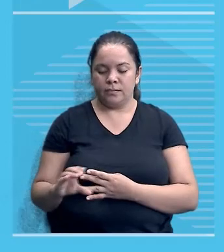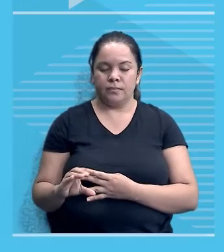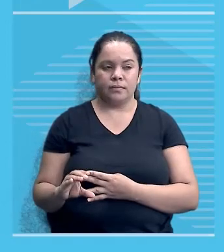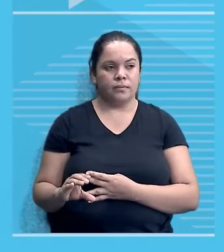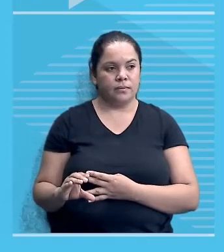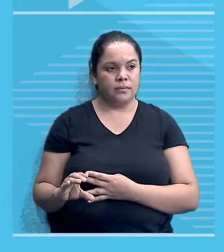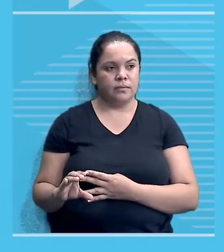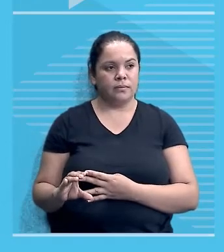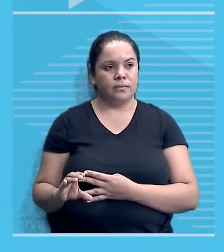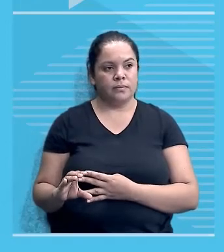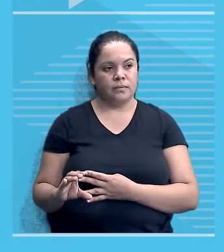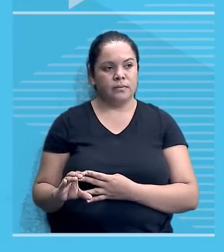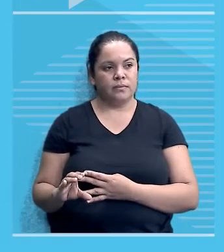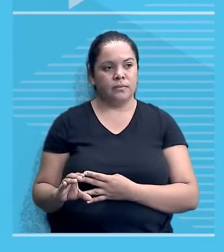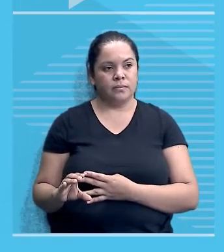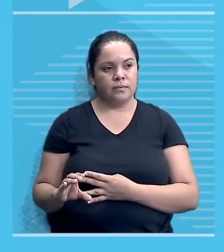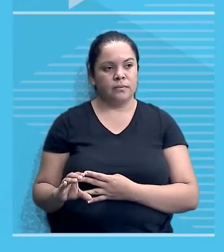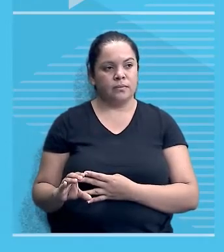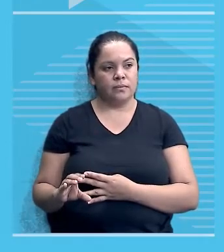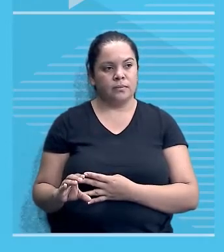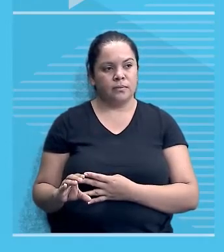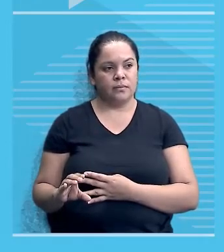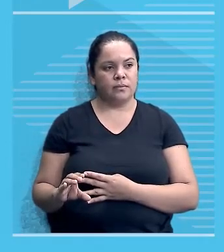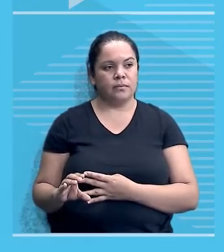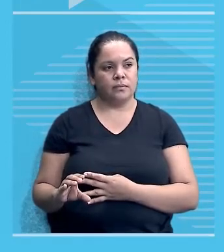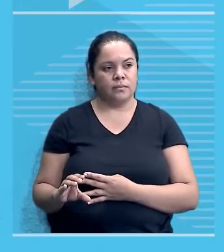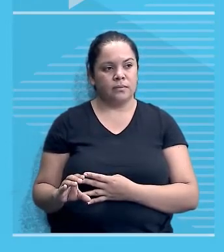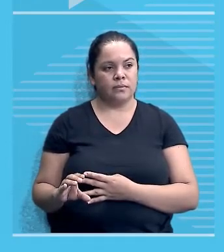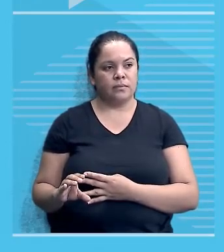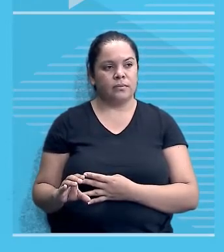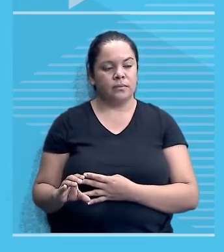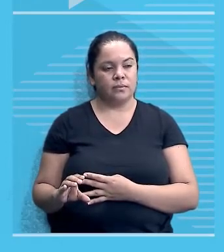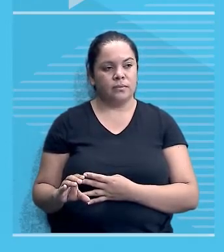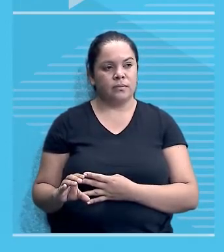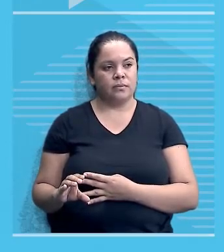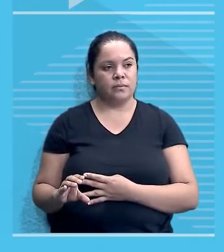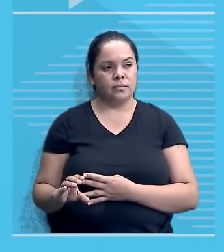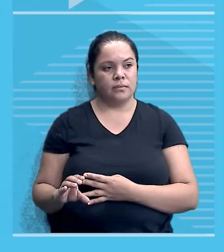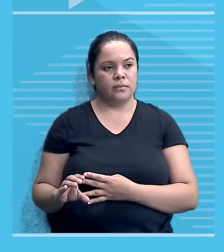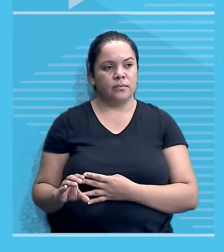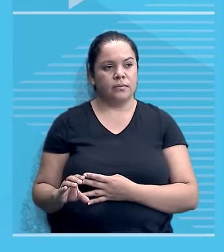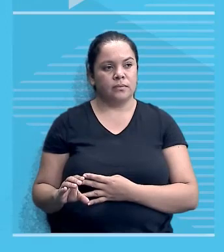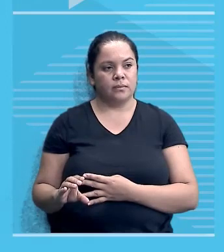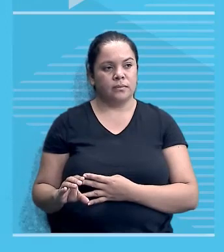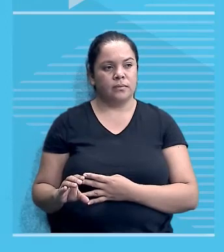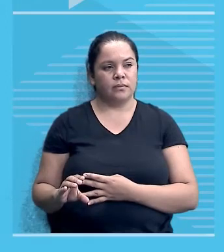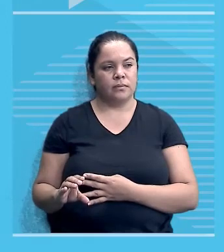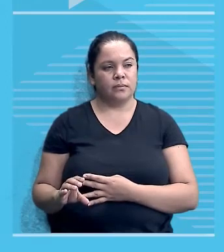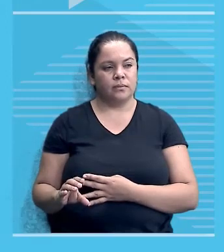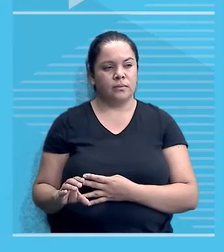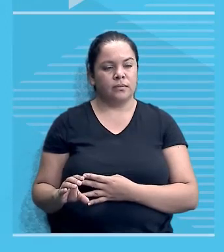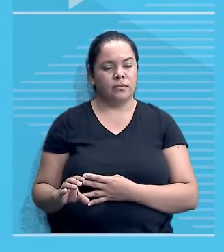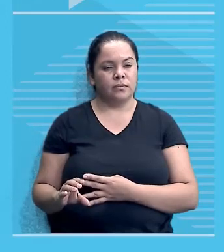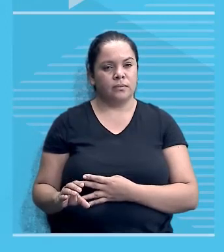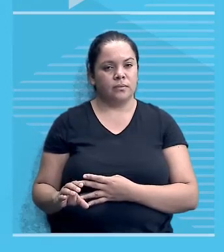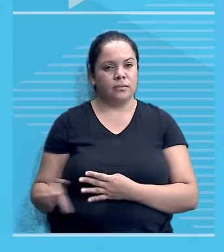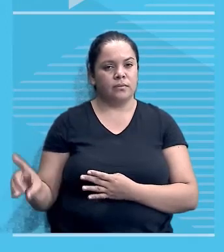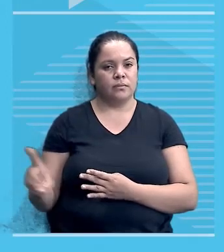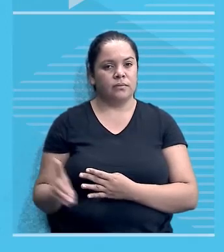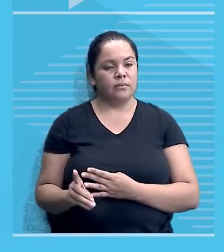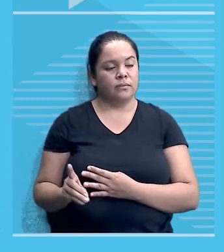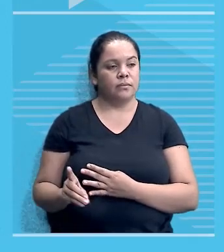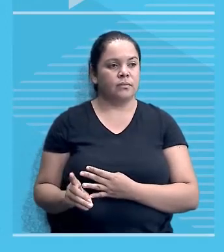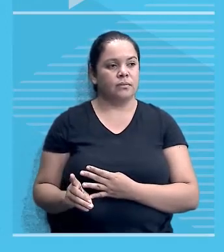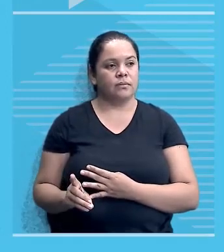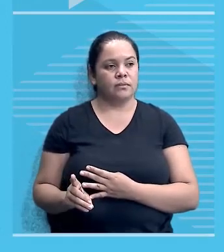retração da fronteira agrícola e a migração inter-regional com letra